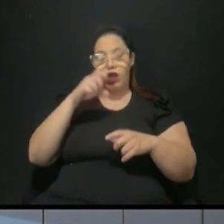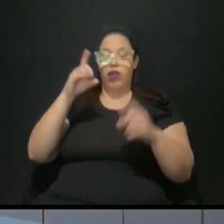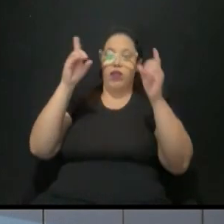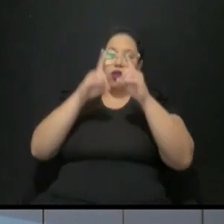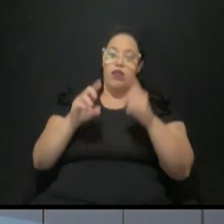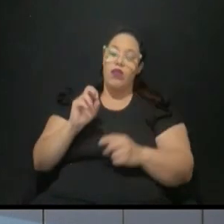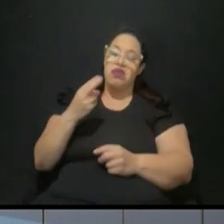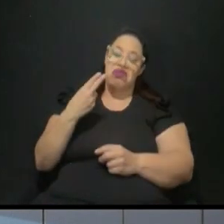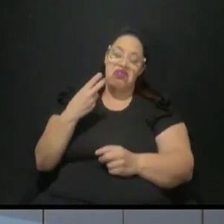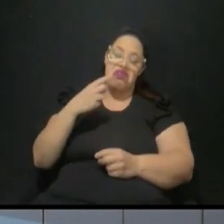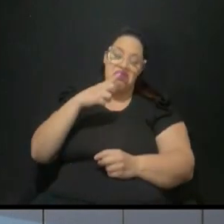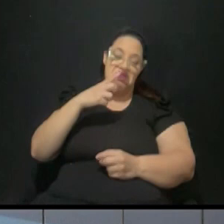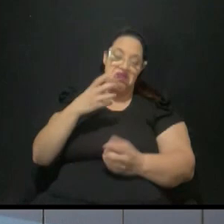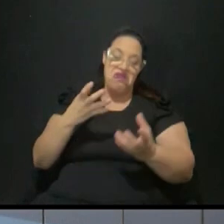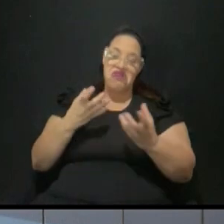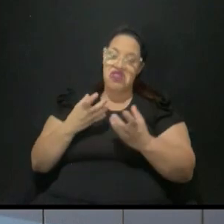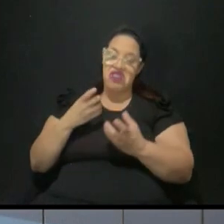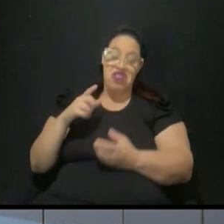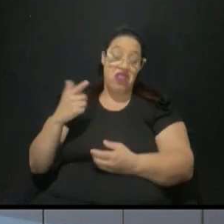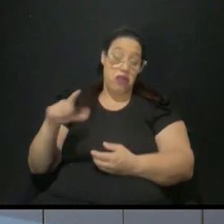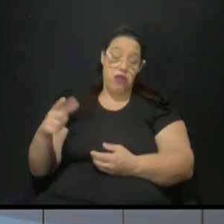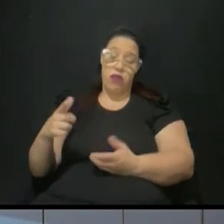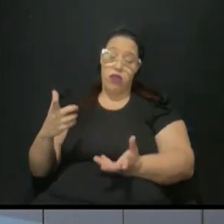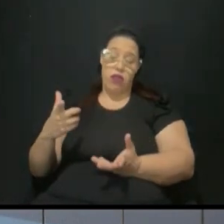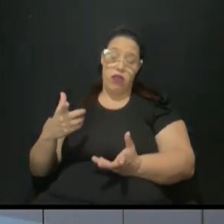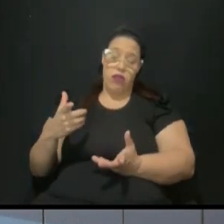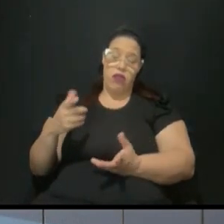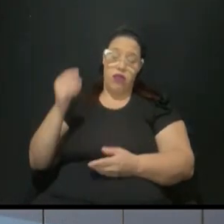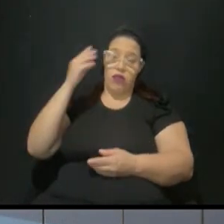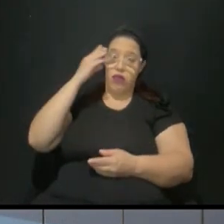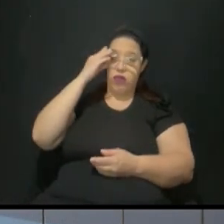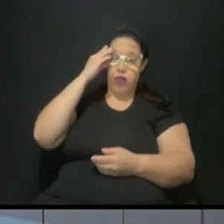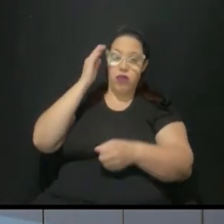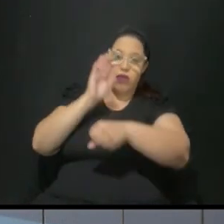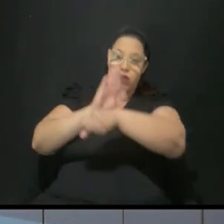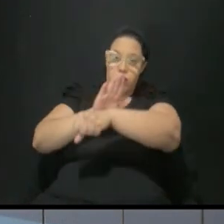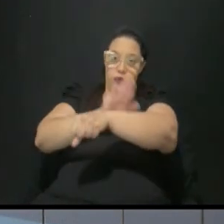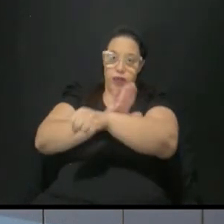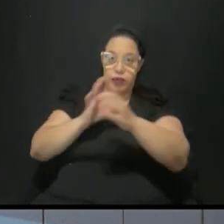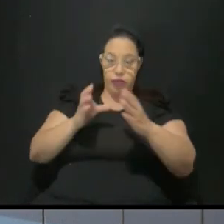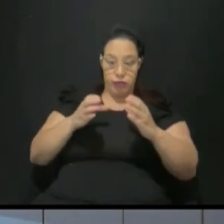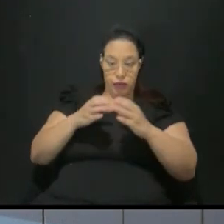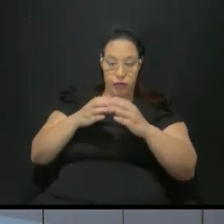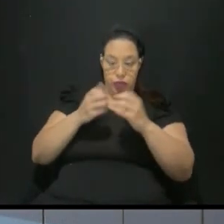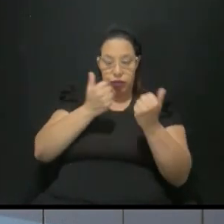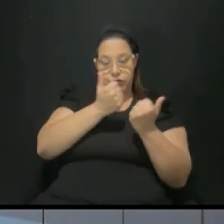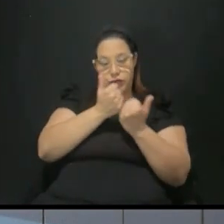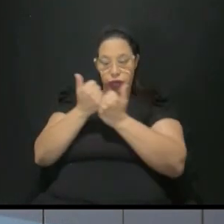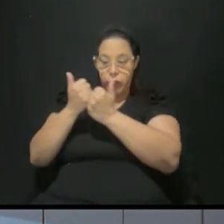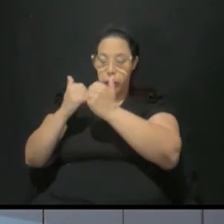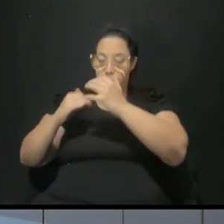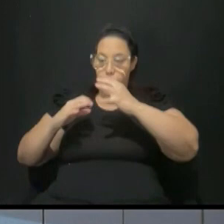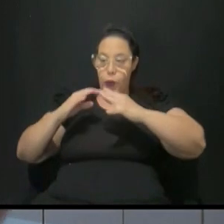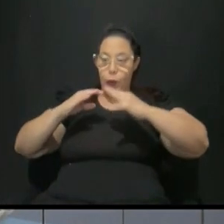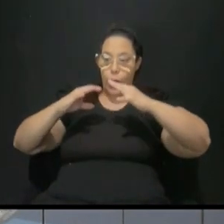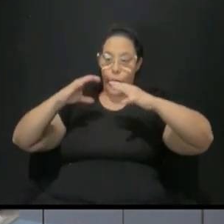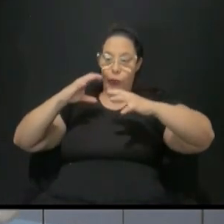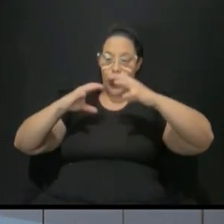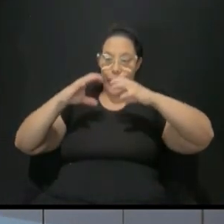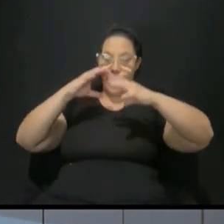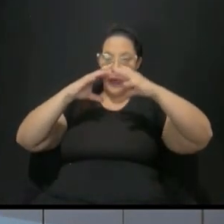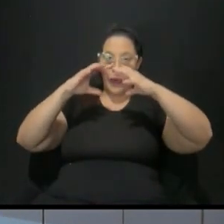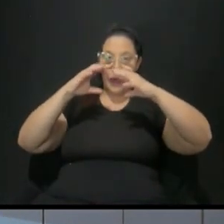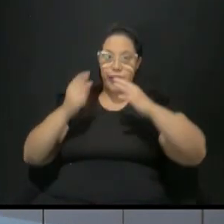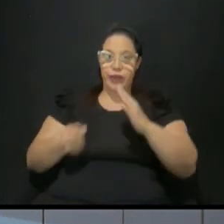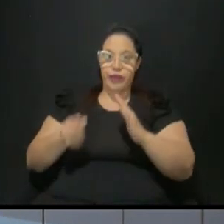se contabilizando. E essa rede de apoio, né, ela vai se multiplicando e ser necessária. E aí os valores também, quando a